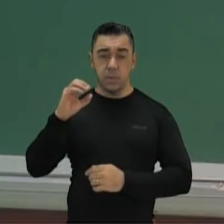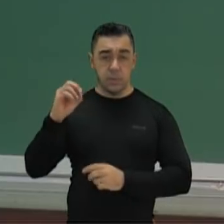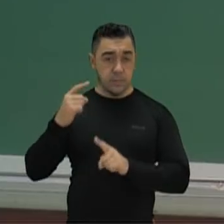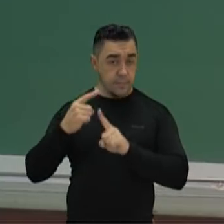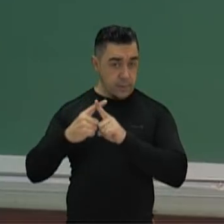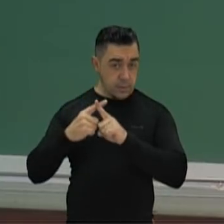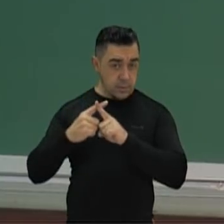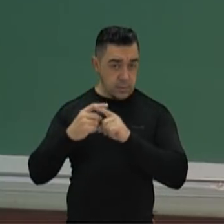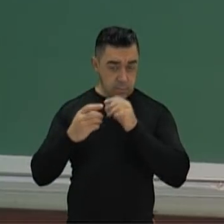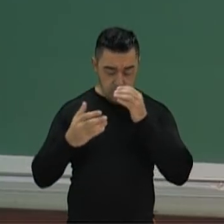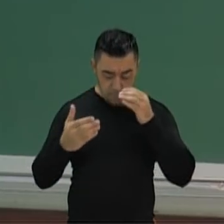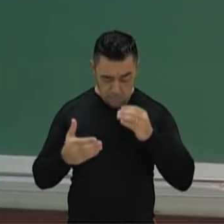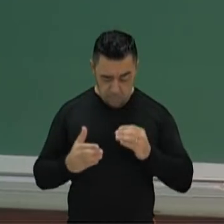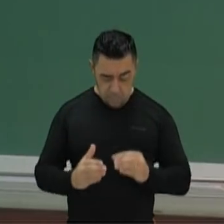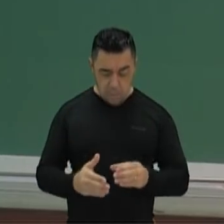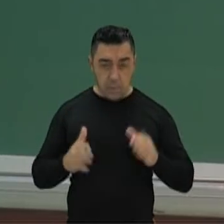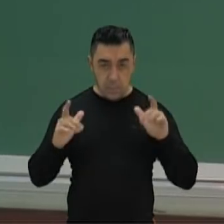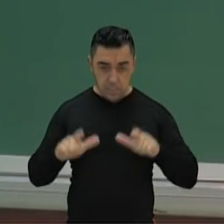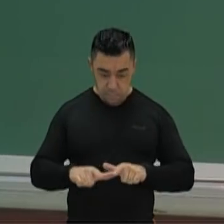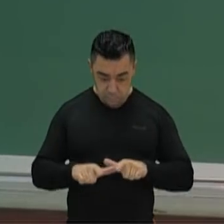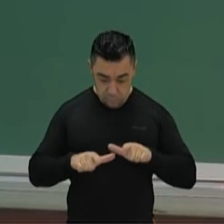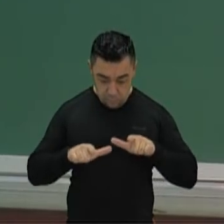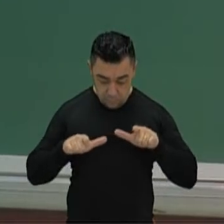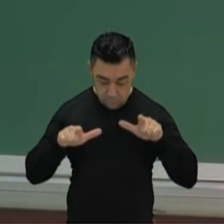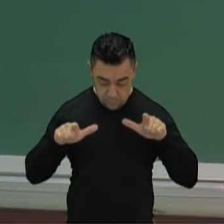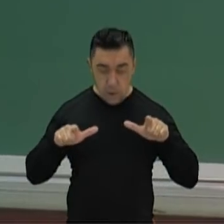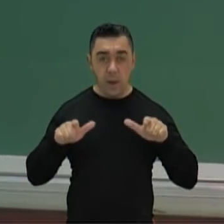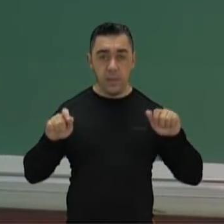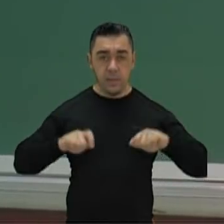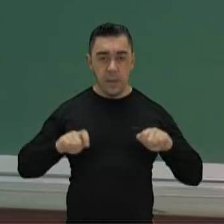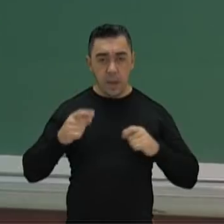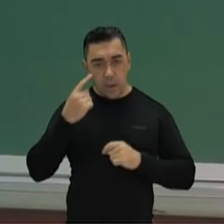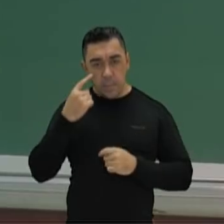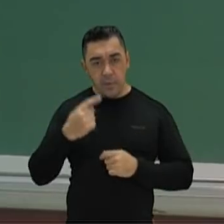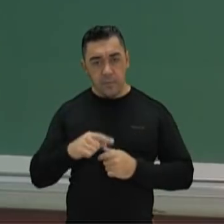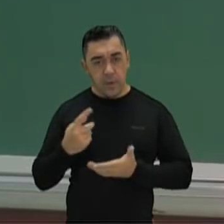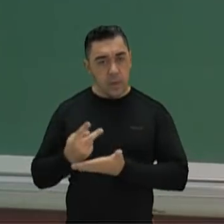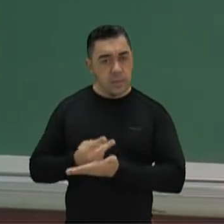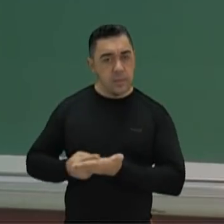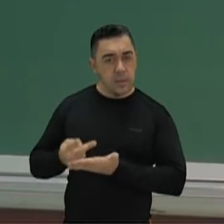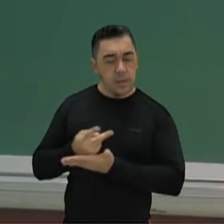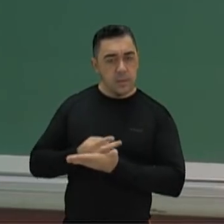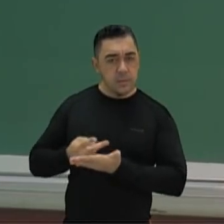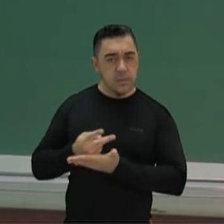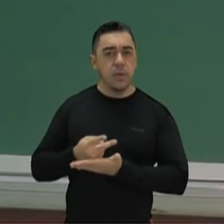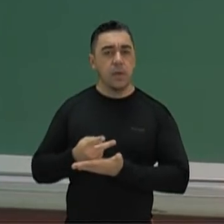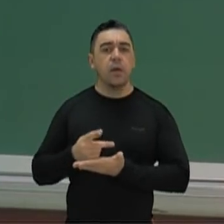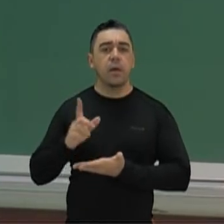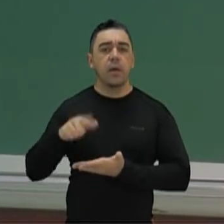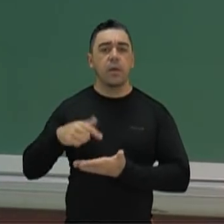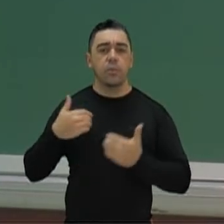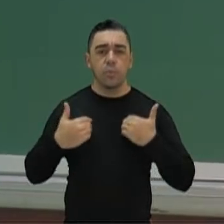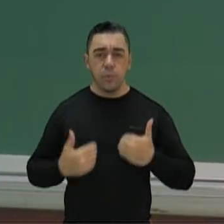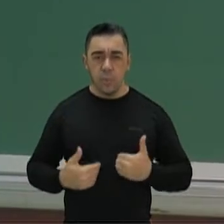imagem. E aí ele pôde ver e enxergar aquelas estruturas formadas no corpo do ser vivo.